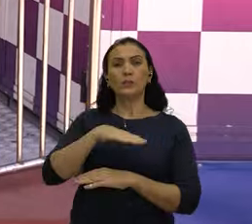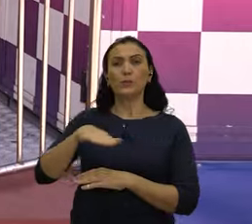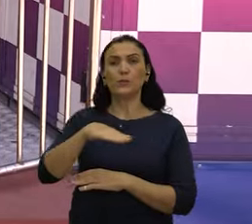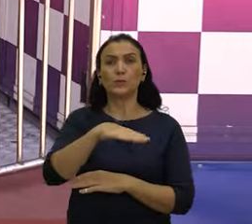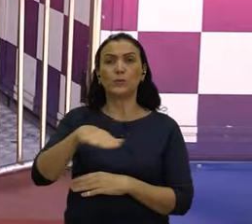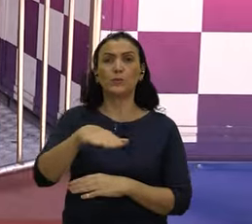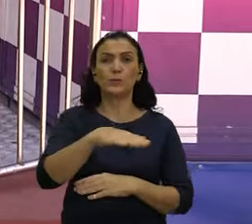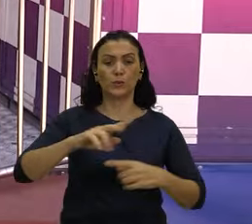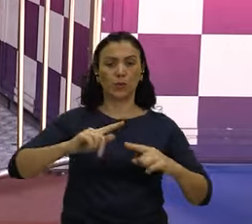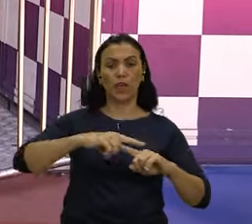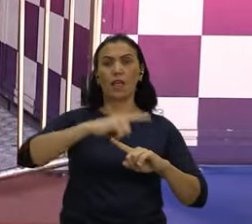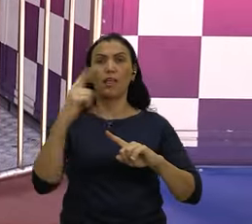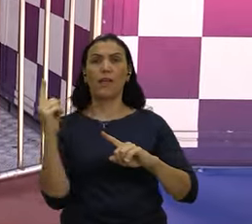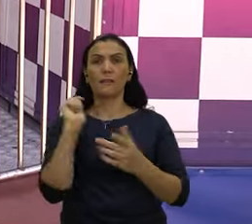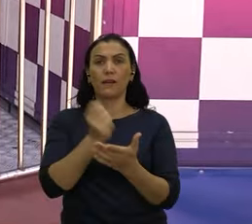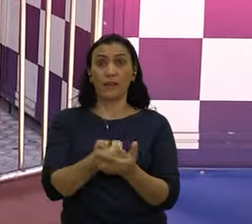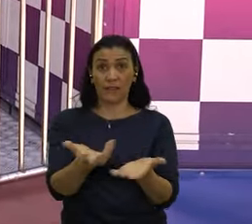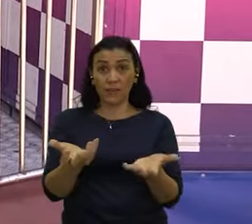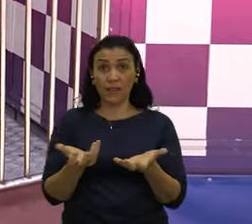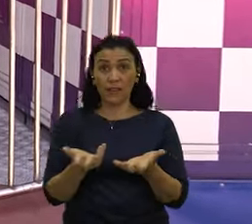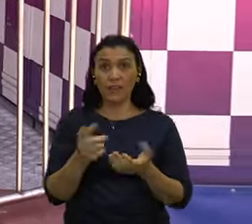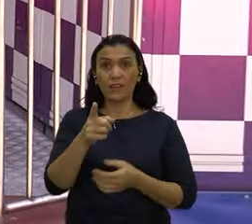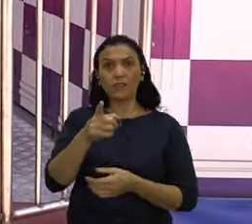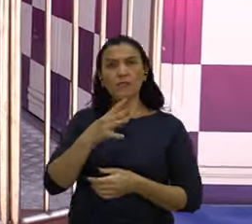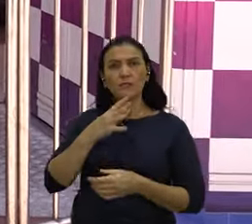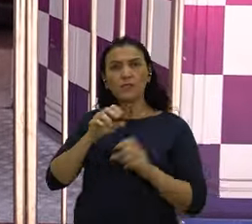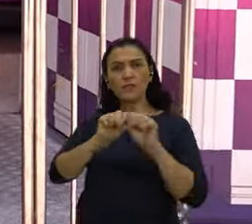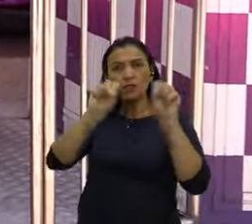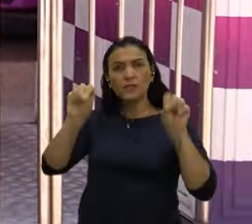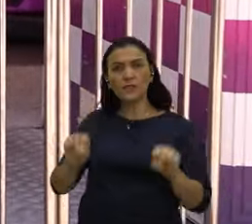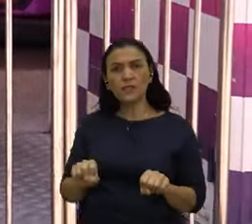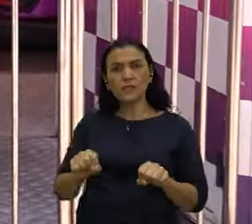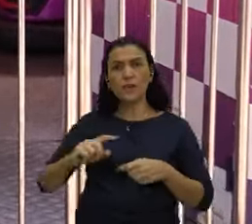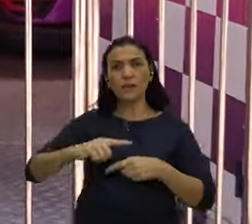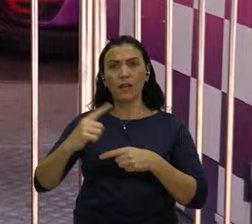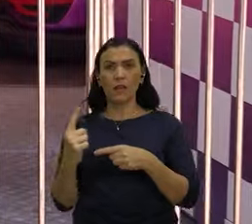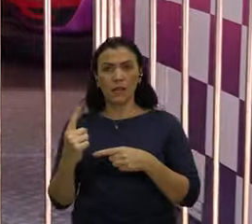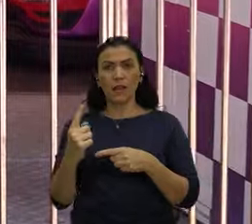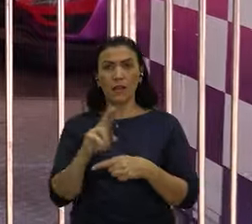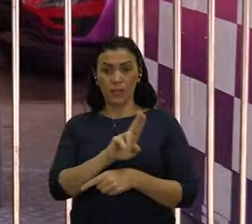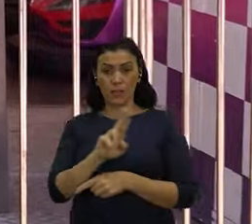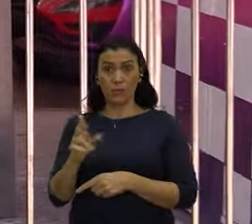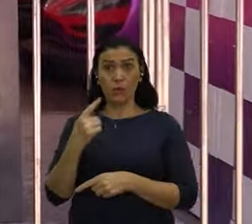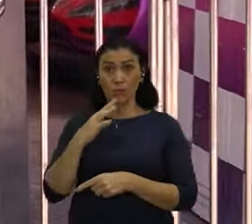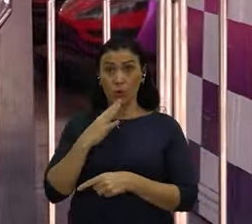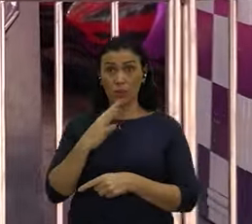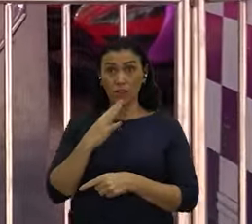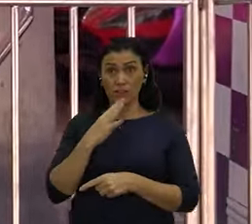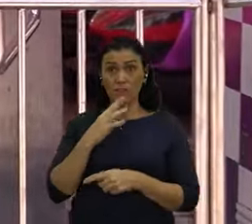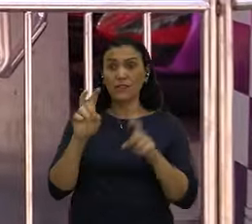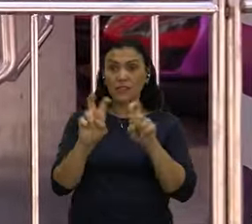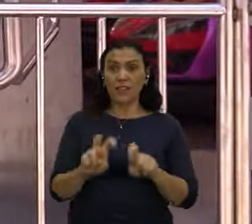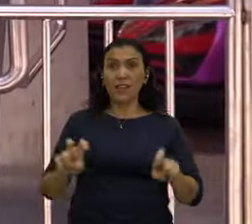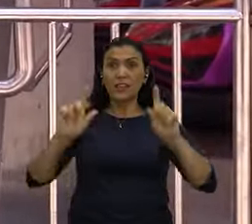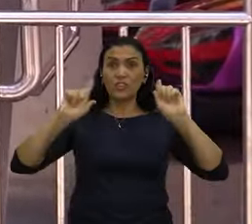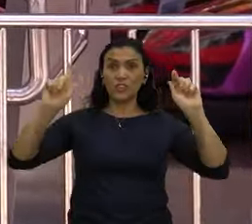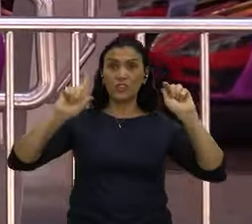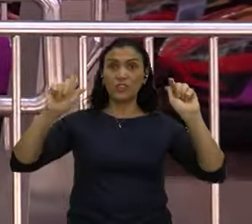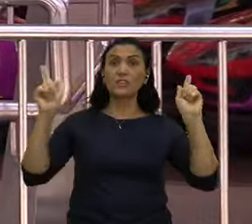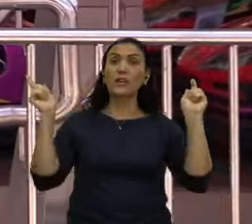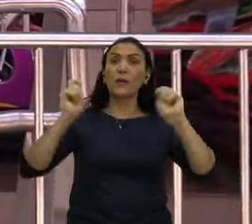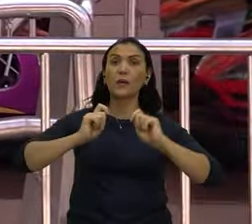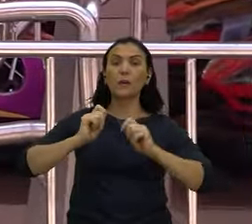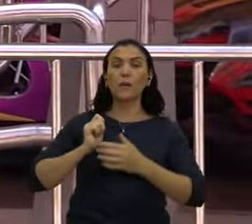quem gosta das filas de pedágio? Falando nisso, você já ouviu falar no sistema de pedágio Free Flow? Se fosse um parque de diversões,